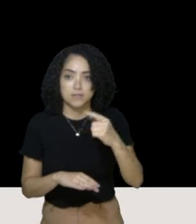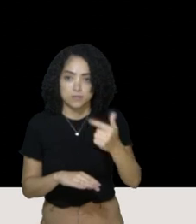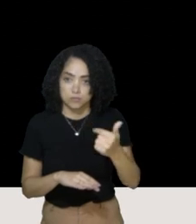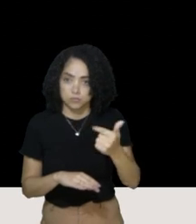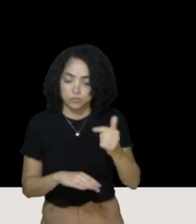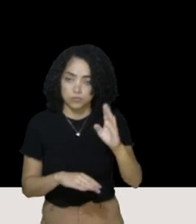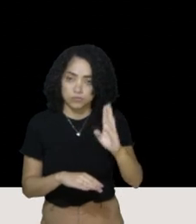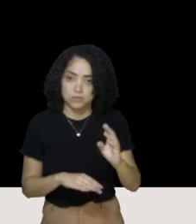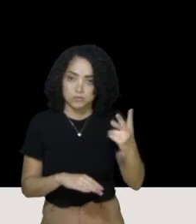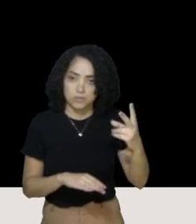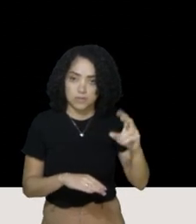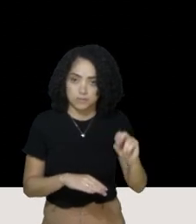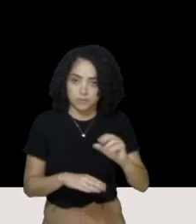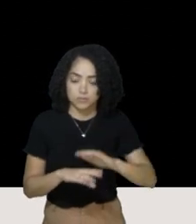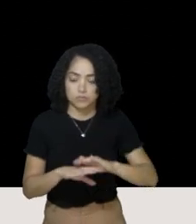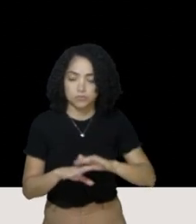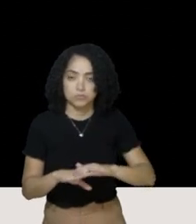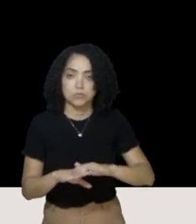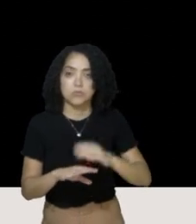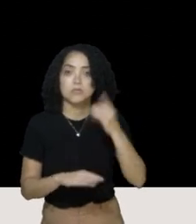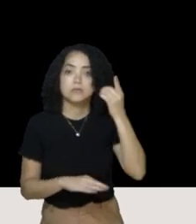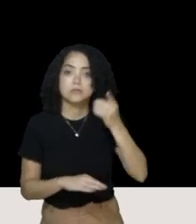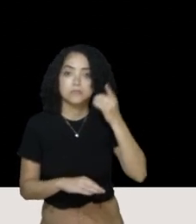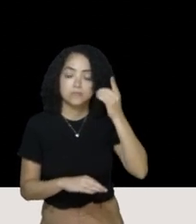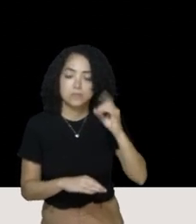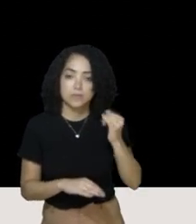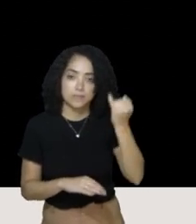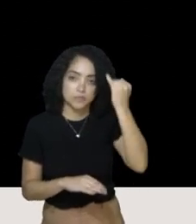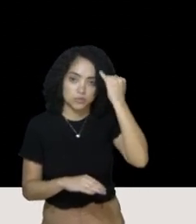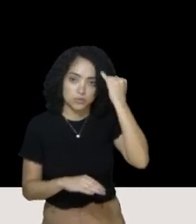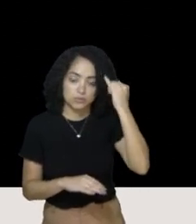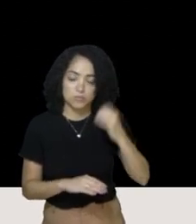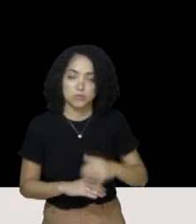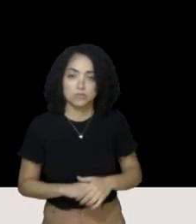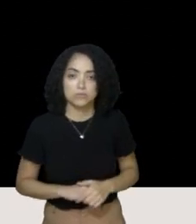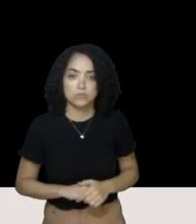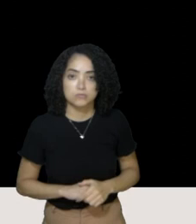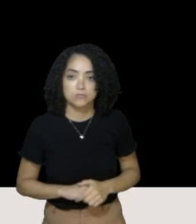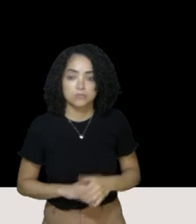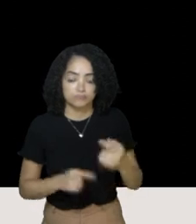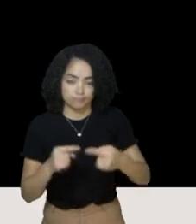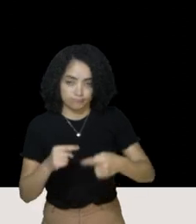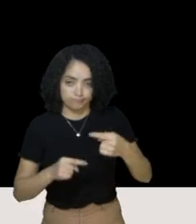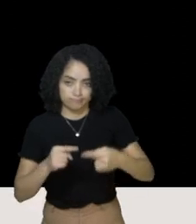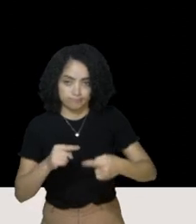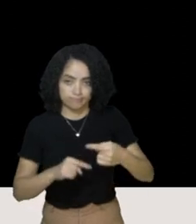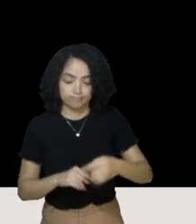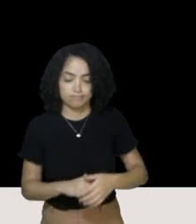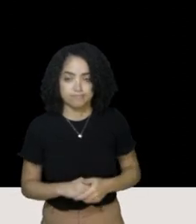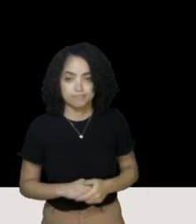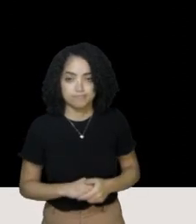012-20, de autoria do deputado Jair Mioto. Em discussão.